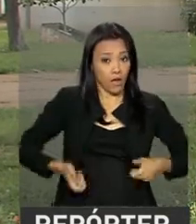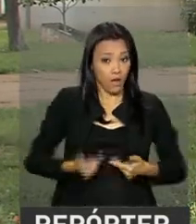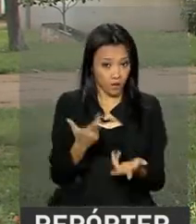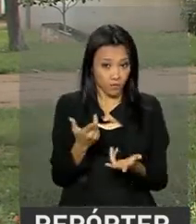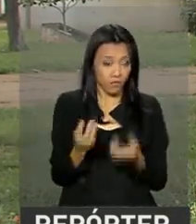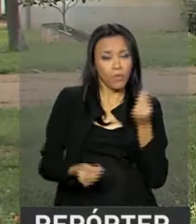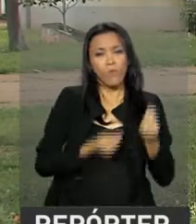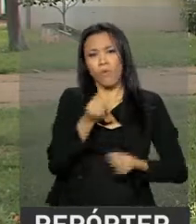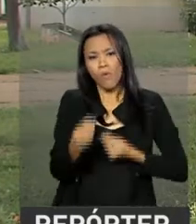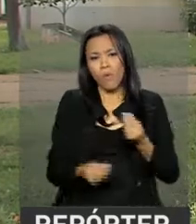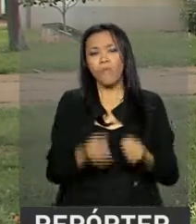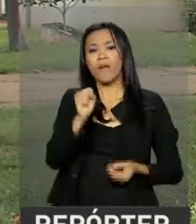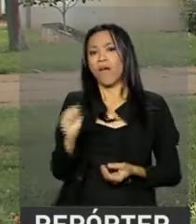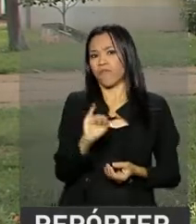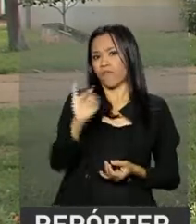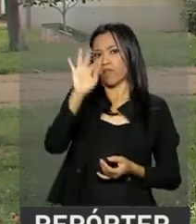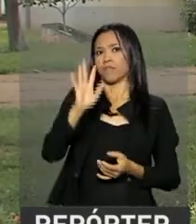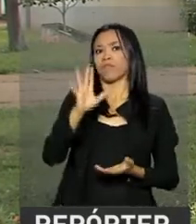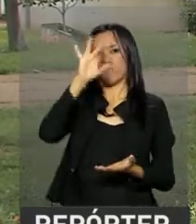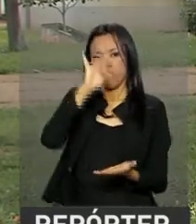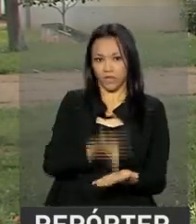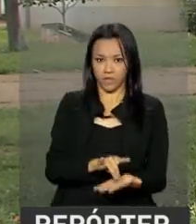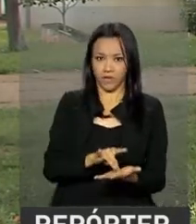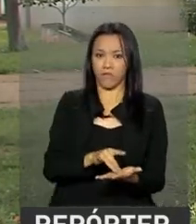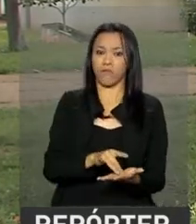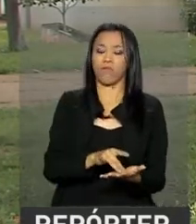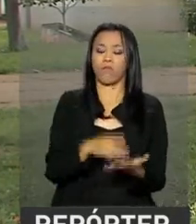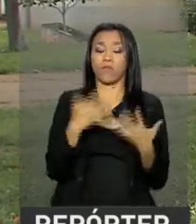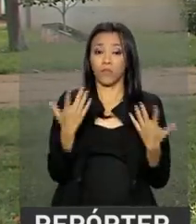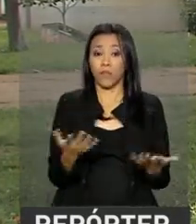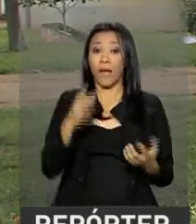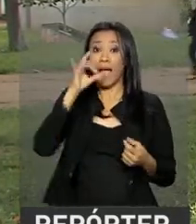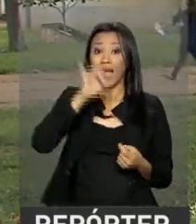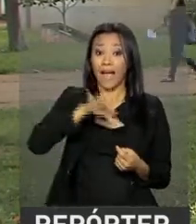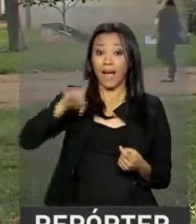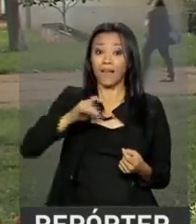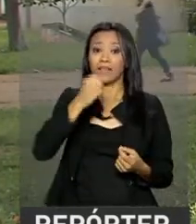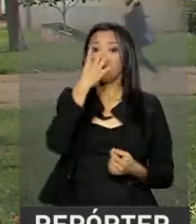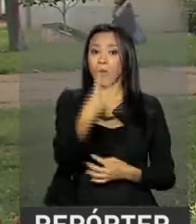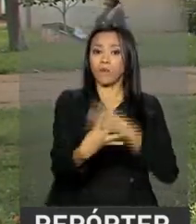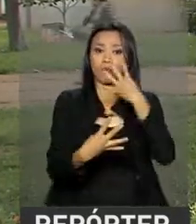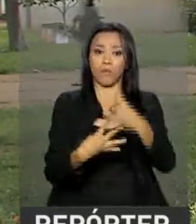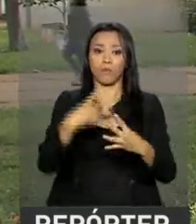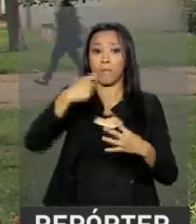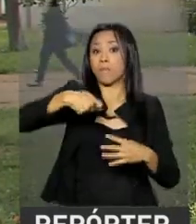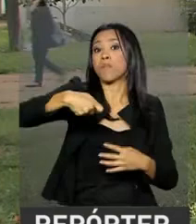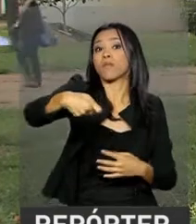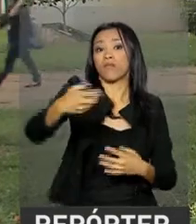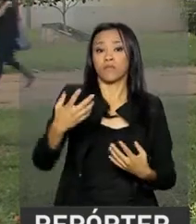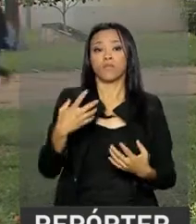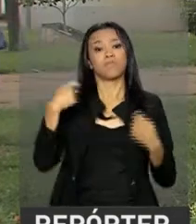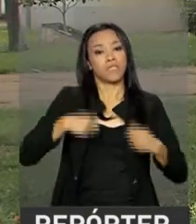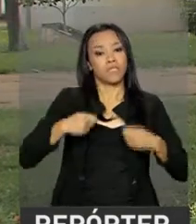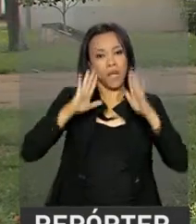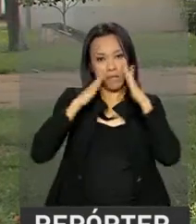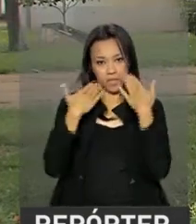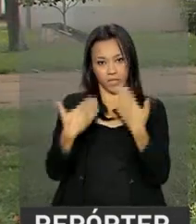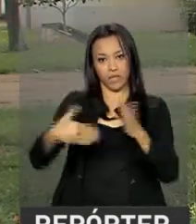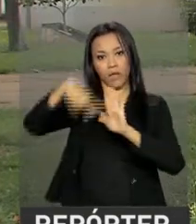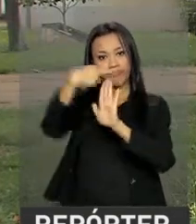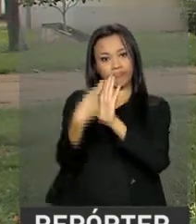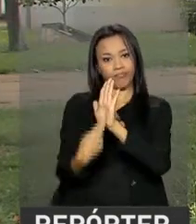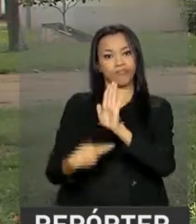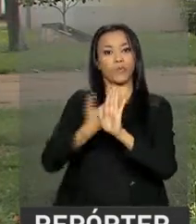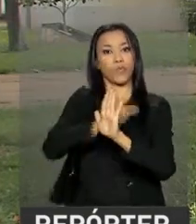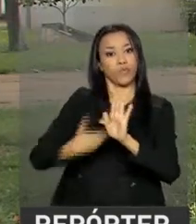partir da inflação oficial do país para isso a cada quatro meses terão de prestar contas ao governo e uma vez